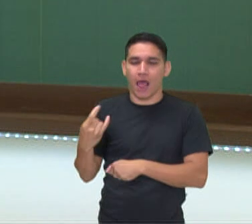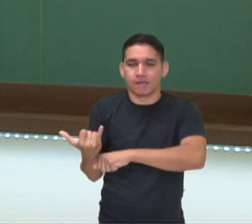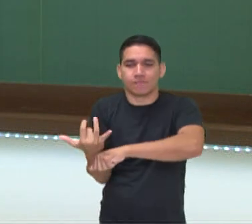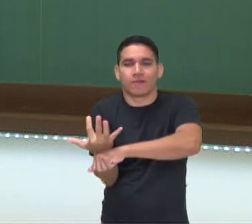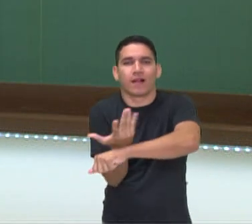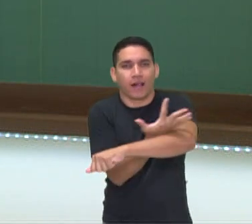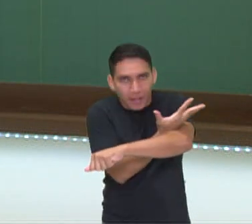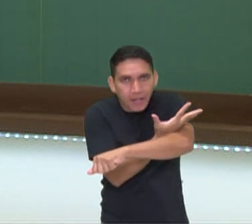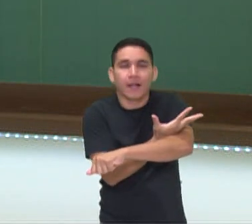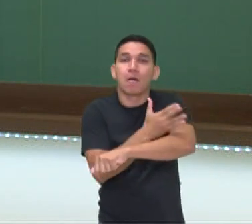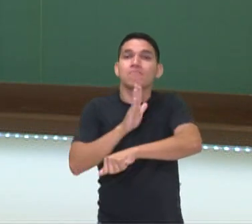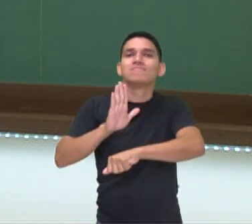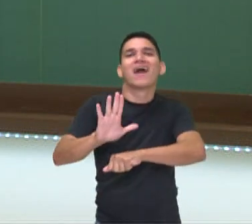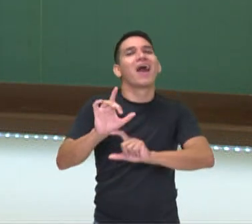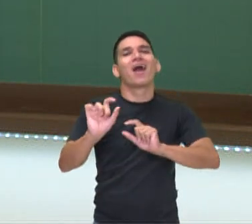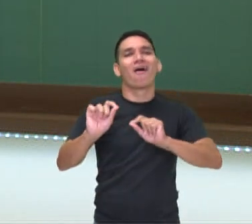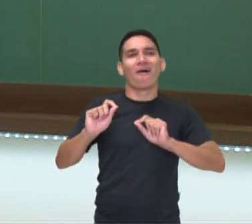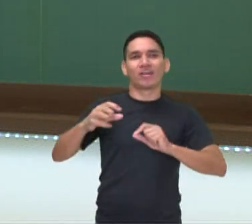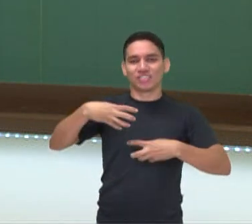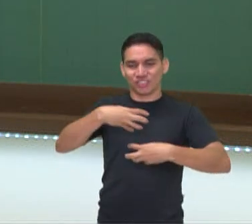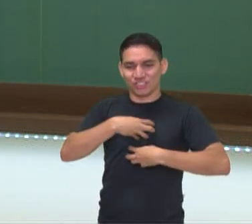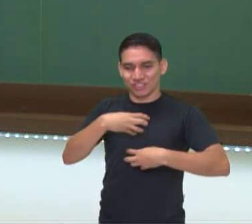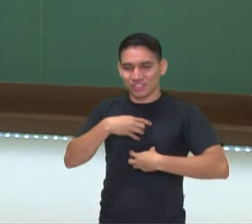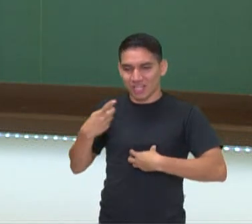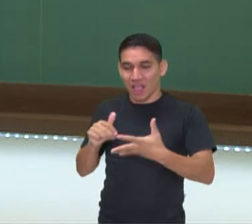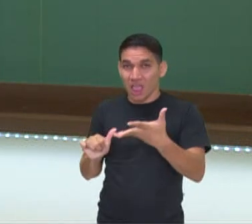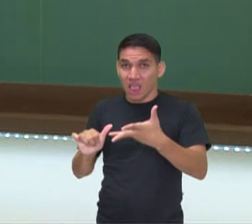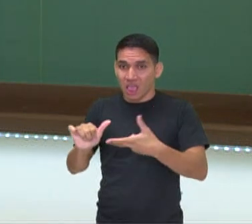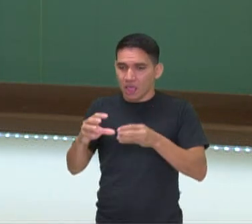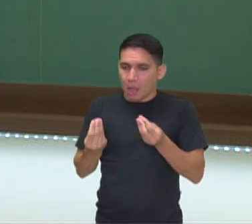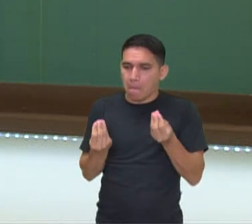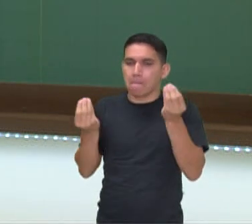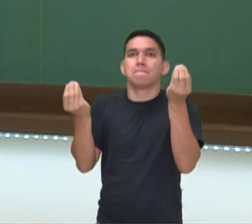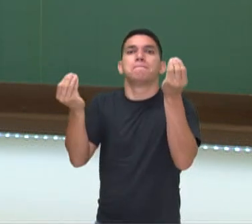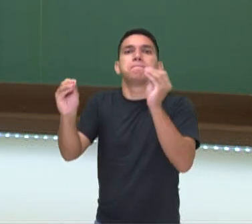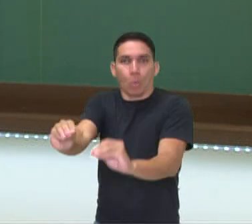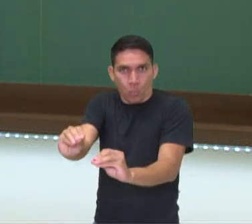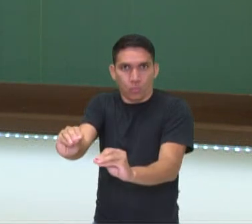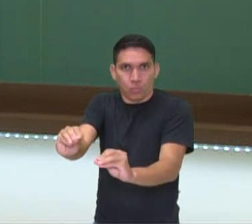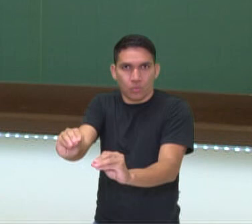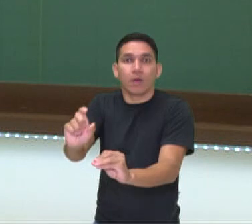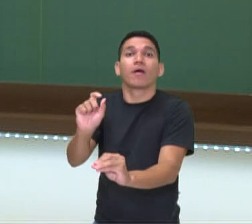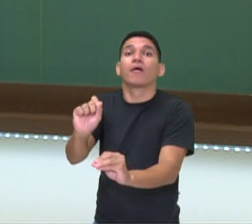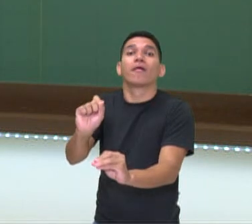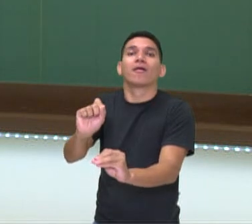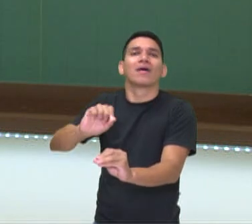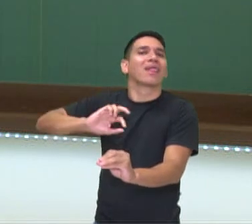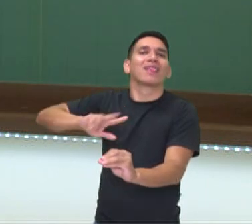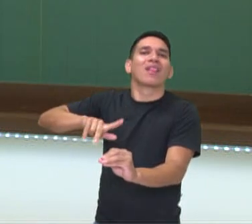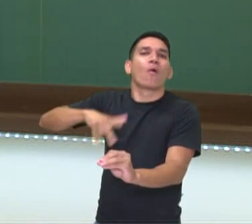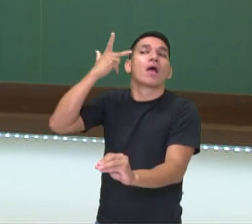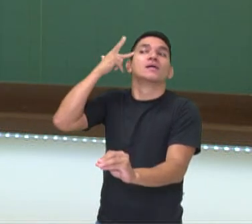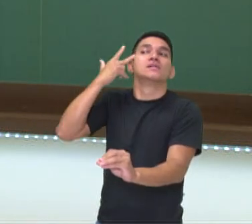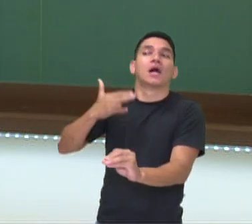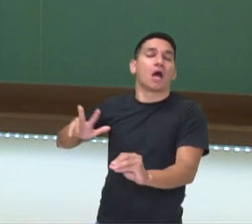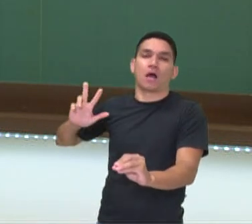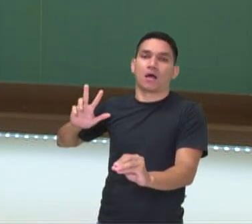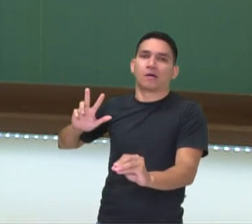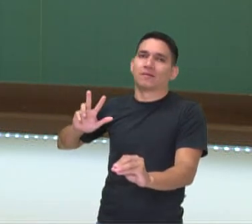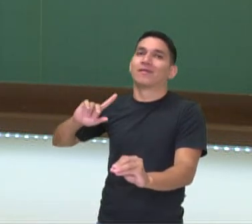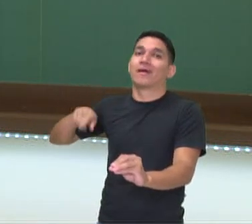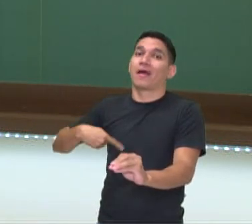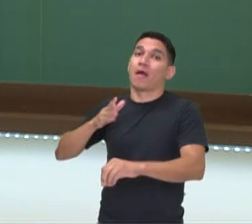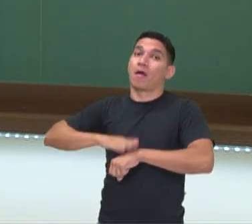vegetais. Porém, a forma com que esses elementos foram dispostos naquela área não foi uma ação natural, foi